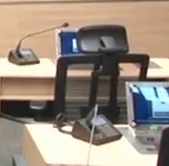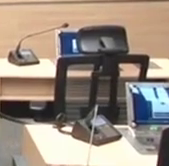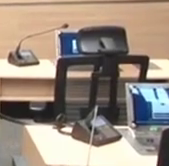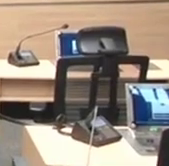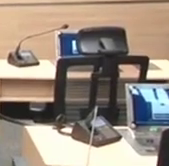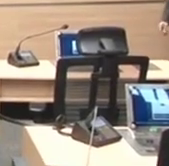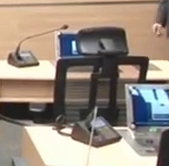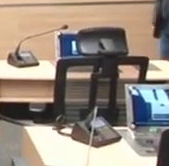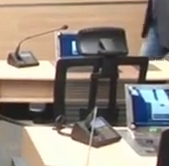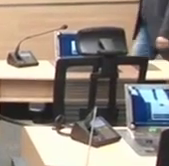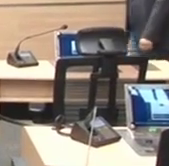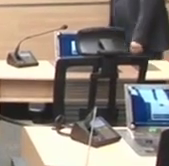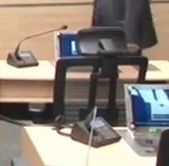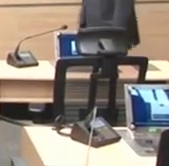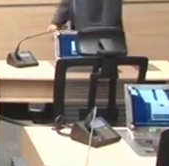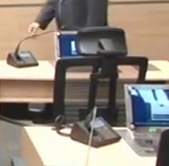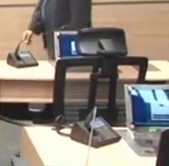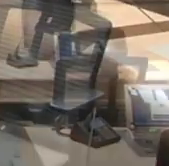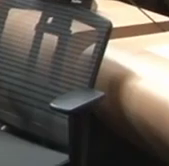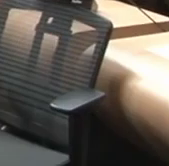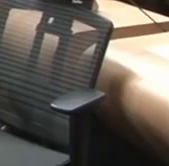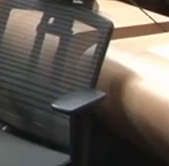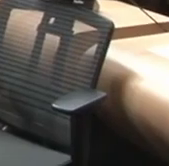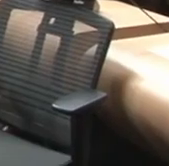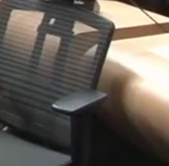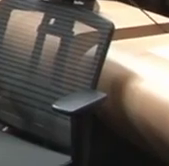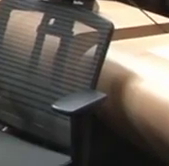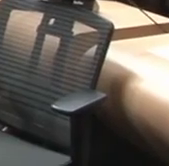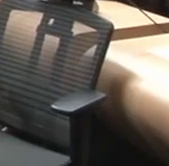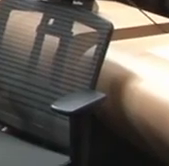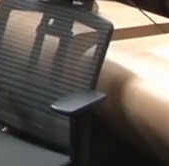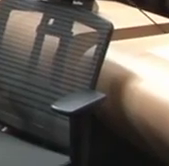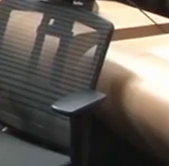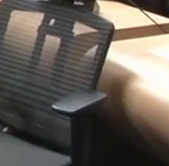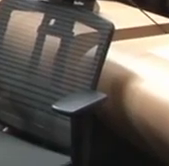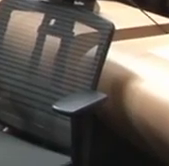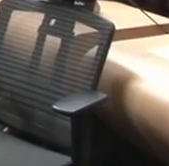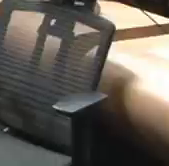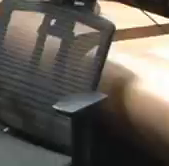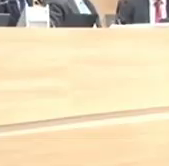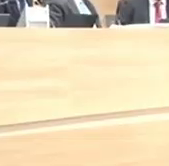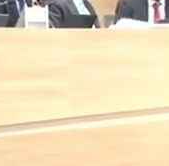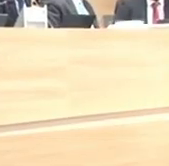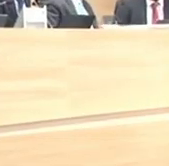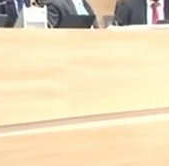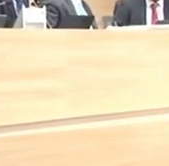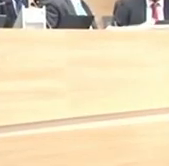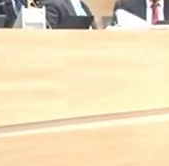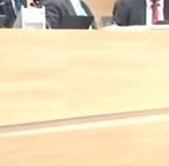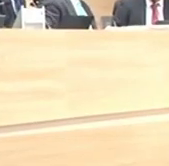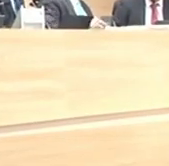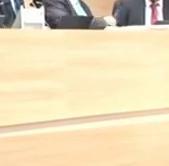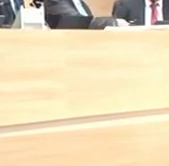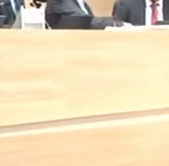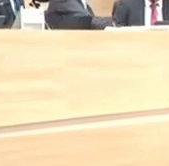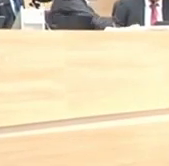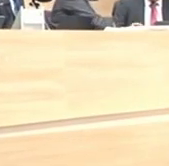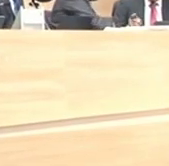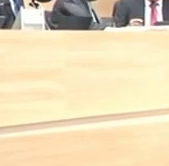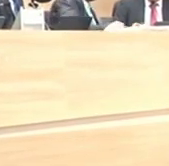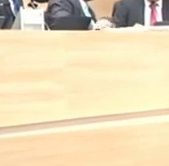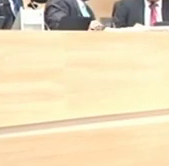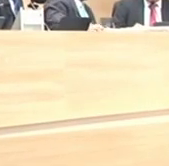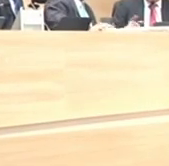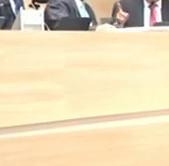A sanção da Lei Municipal 19.135 de 2023, que institui o 30 de outubro como Dia do Comerciário e